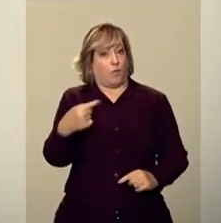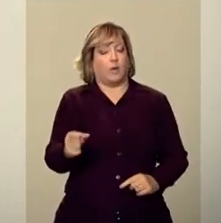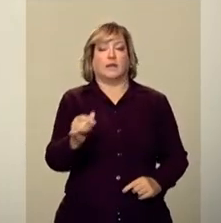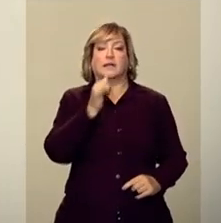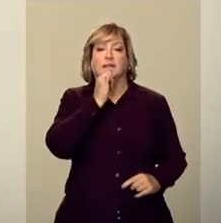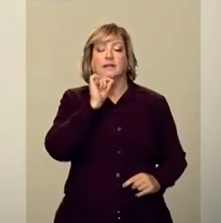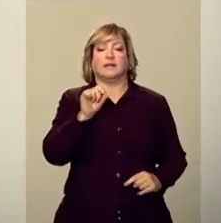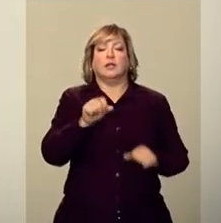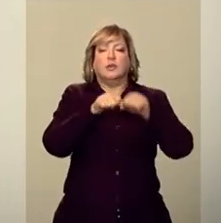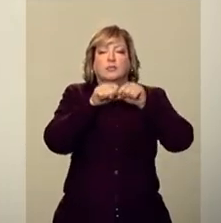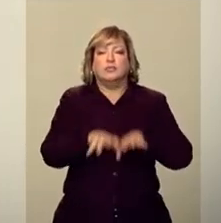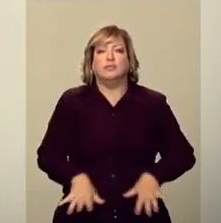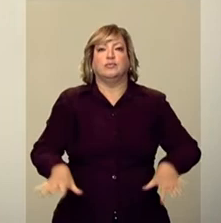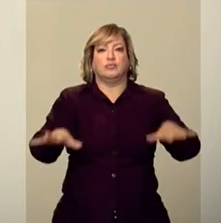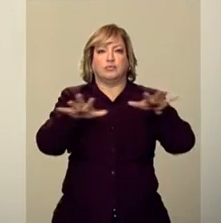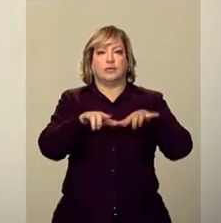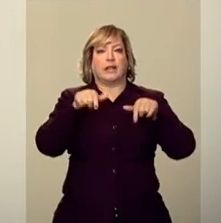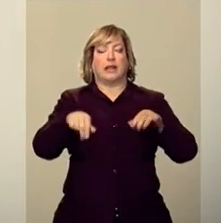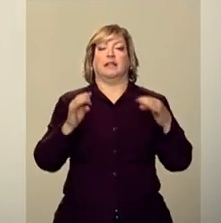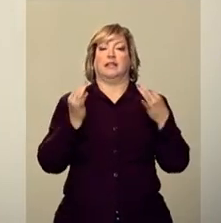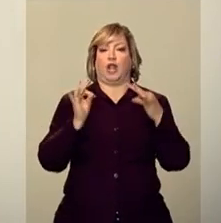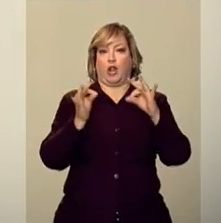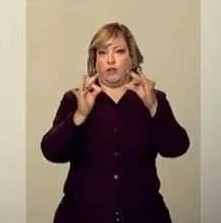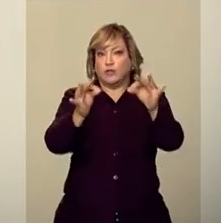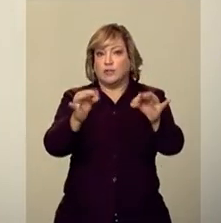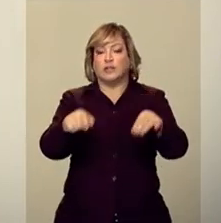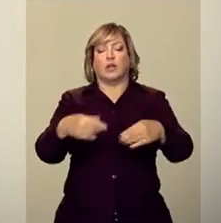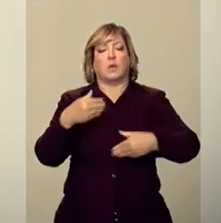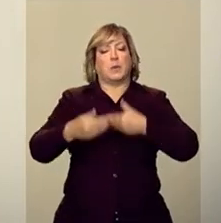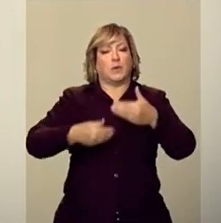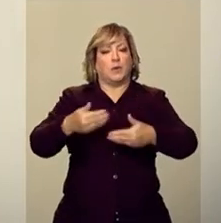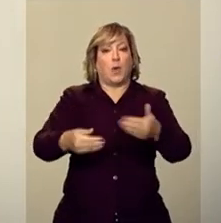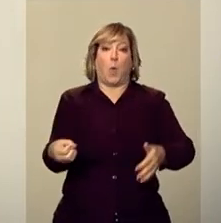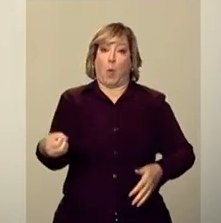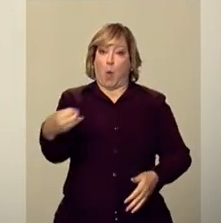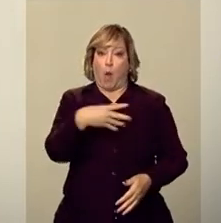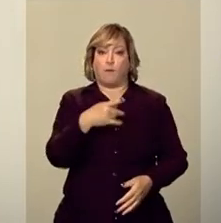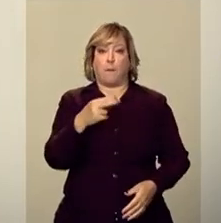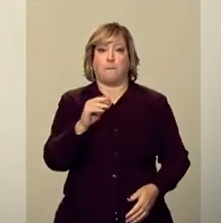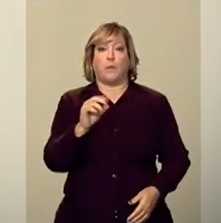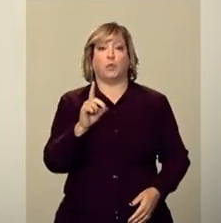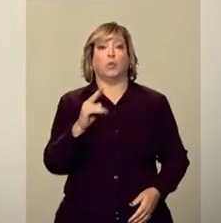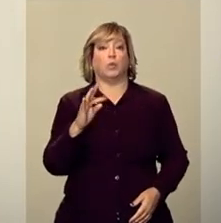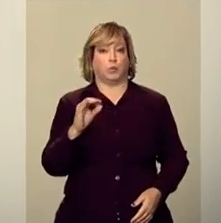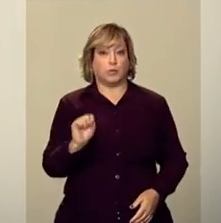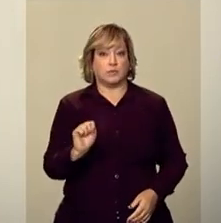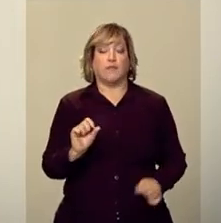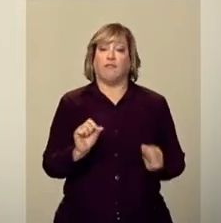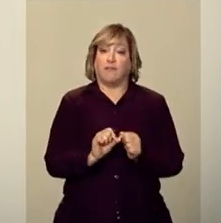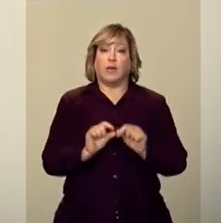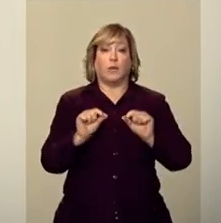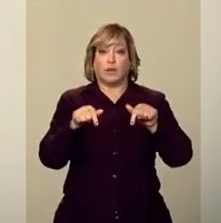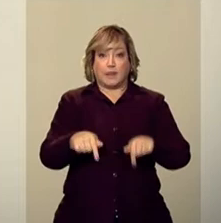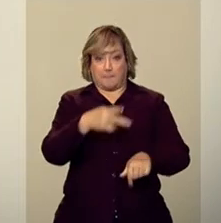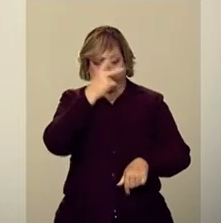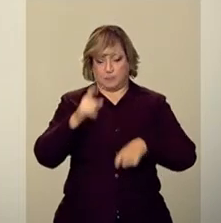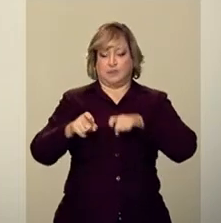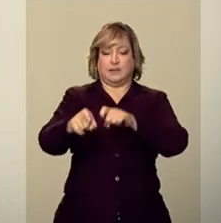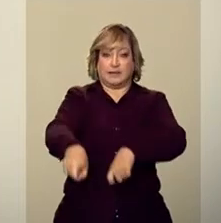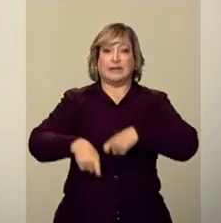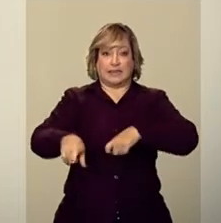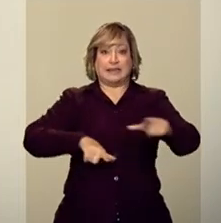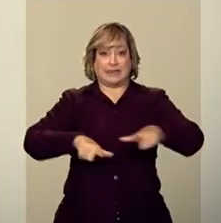difunde essa tecnologia esses processos e esses novos produtos e faz com que o agricultor